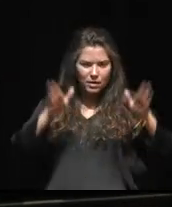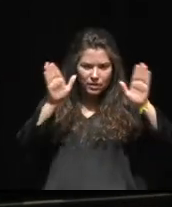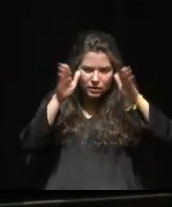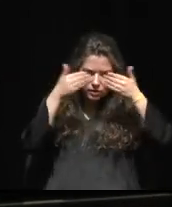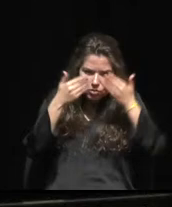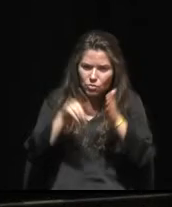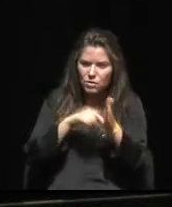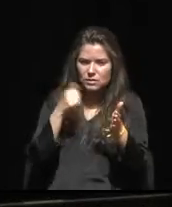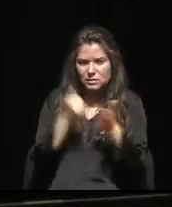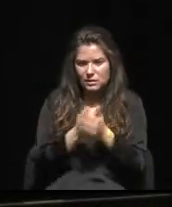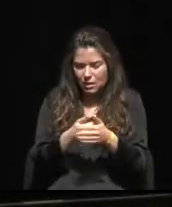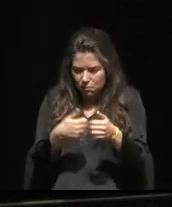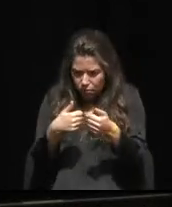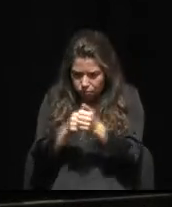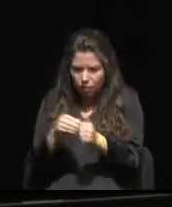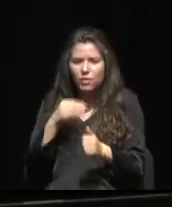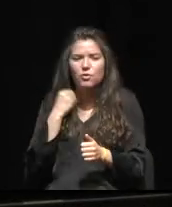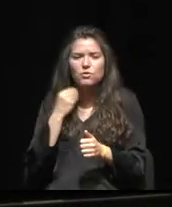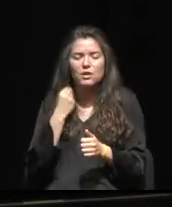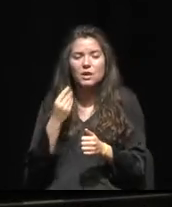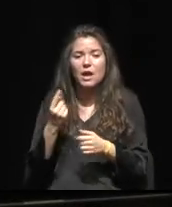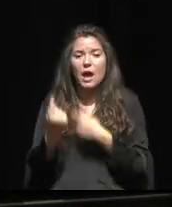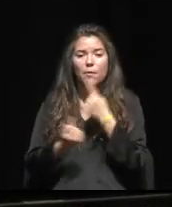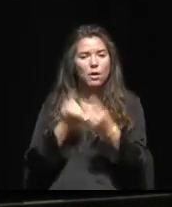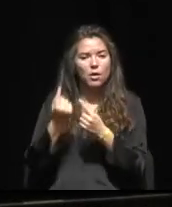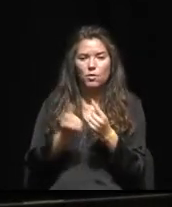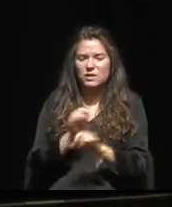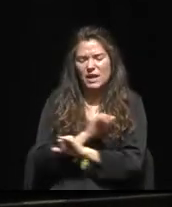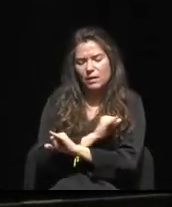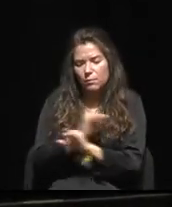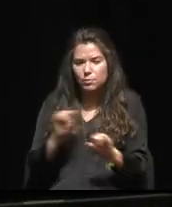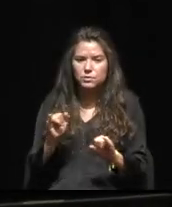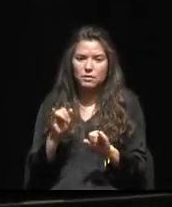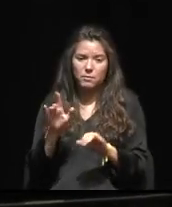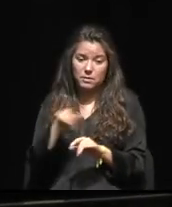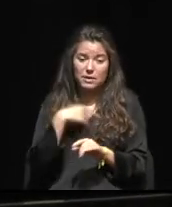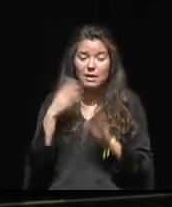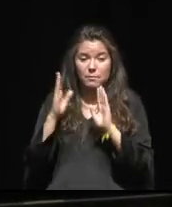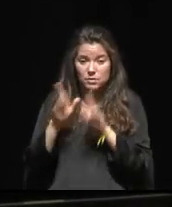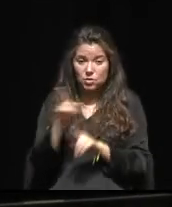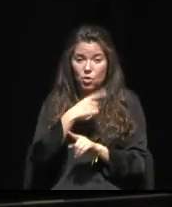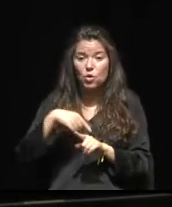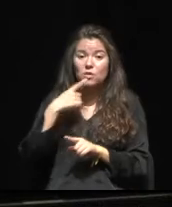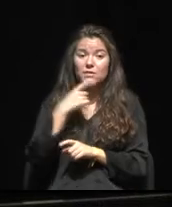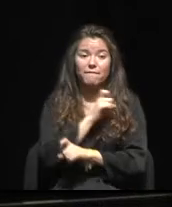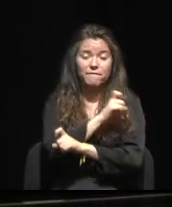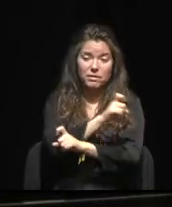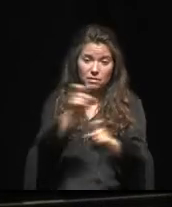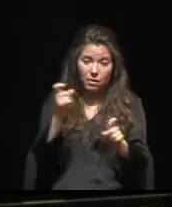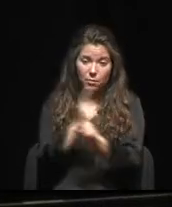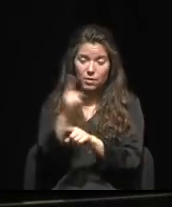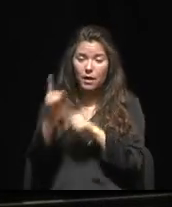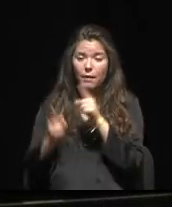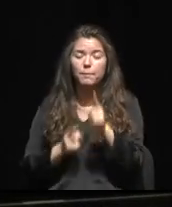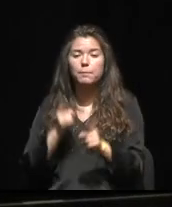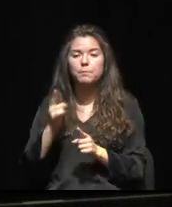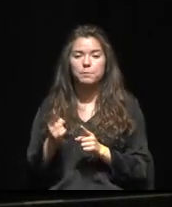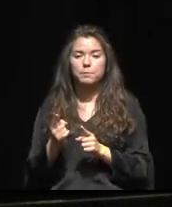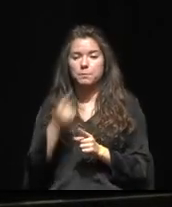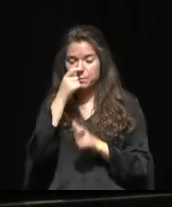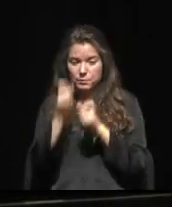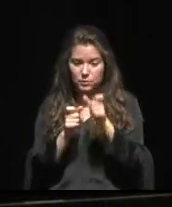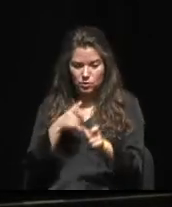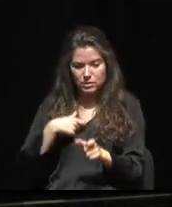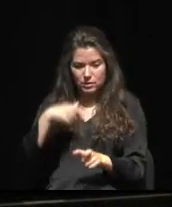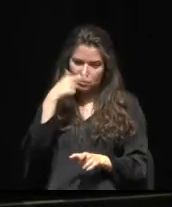e do lado do terror é uma coisa que não se curam mas é preciso nós apontarmos porque há quem considere que estes que